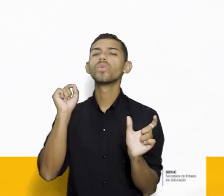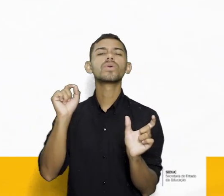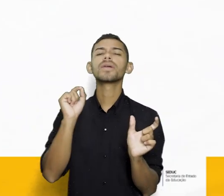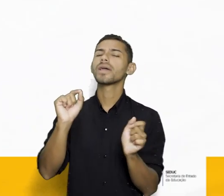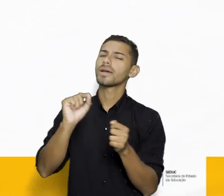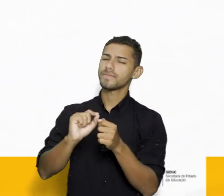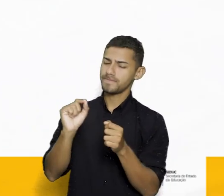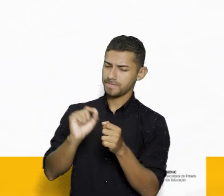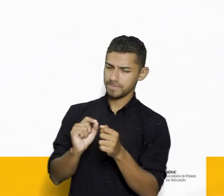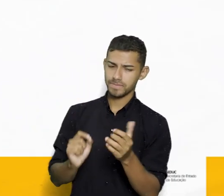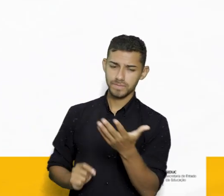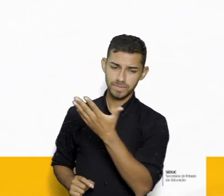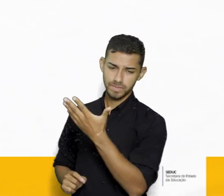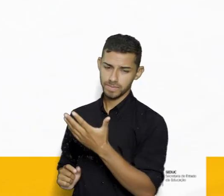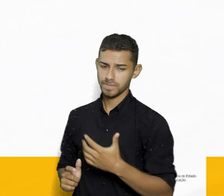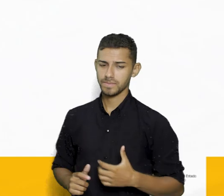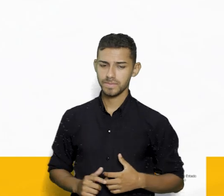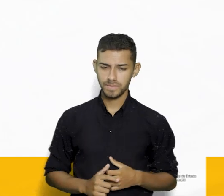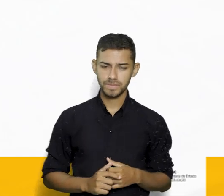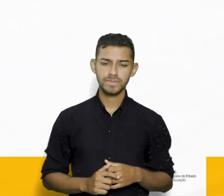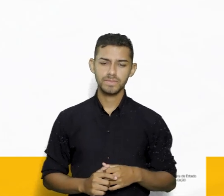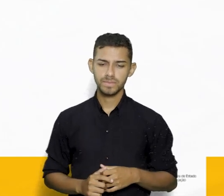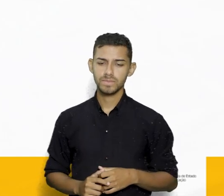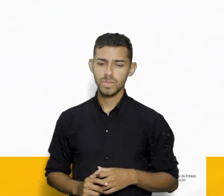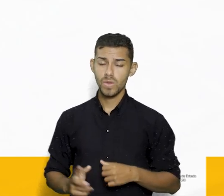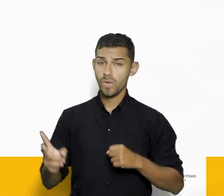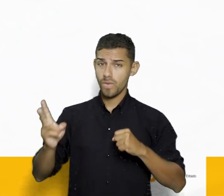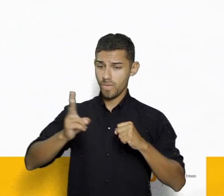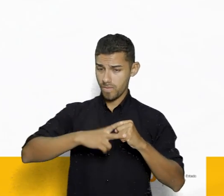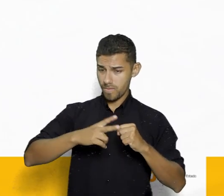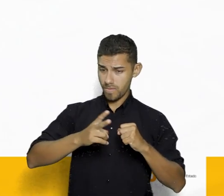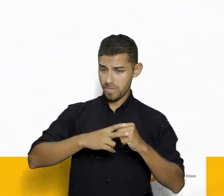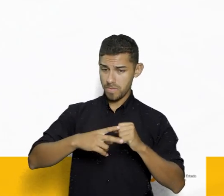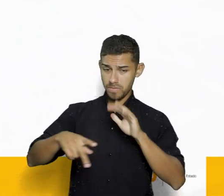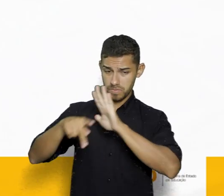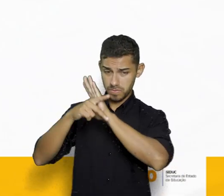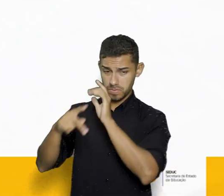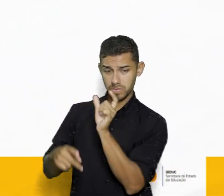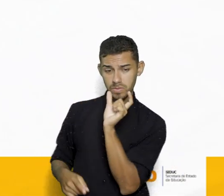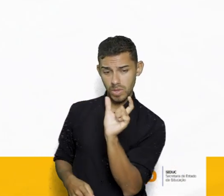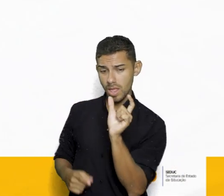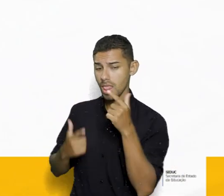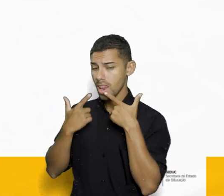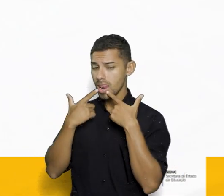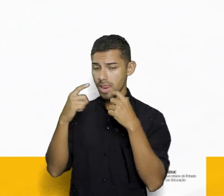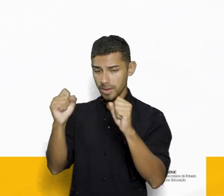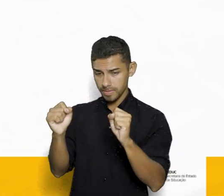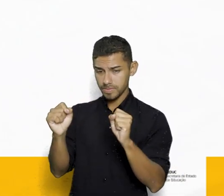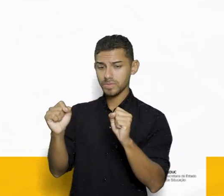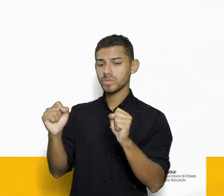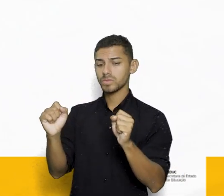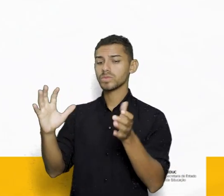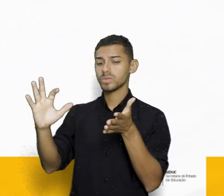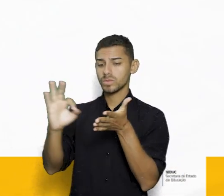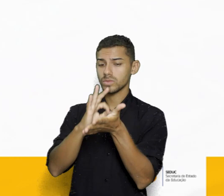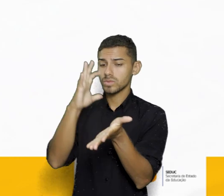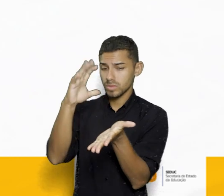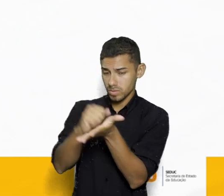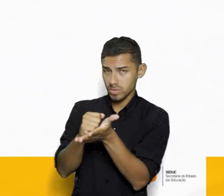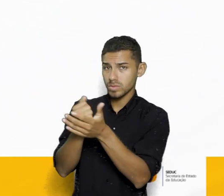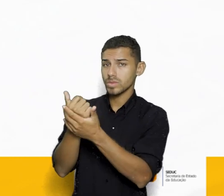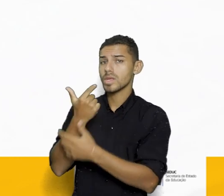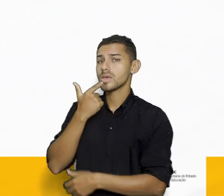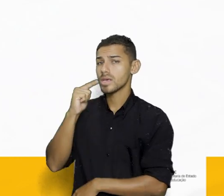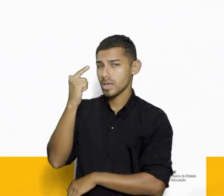no primeiro quadrinho que aparece o verbo pertence a um fenômeno linguístico registrado dentro da língua